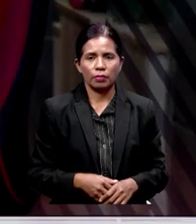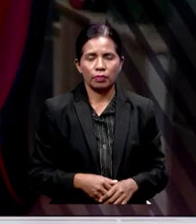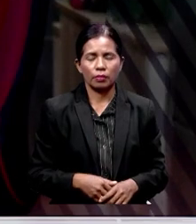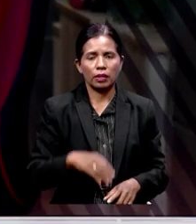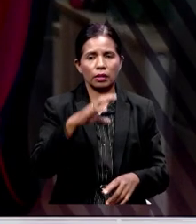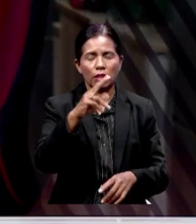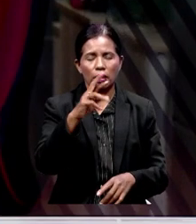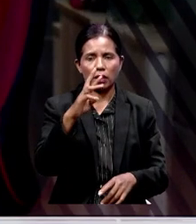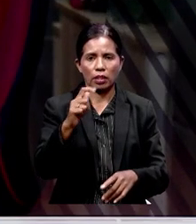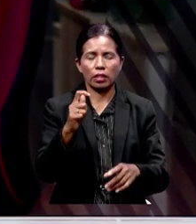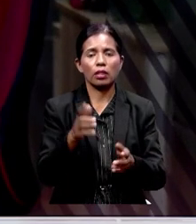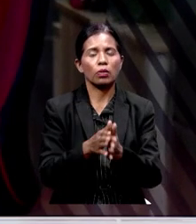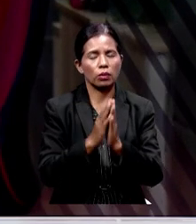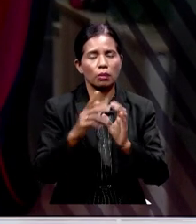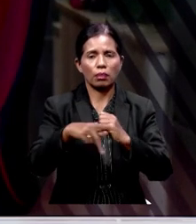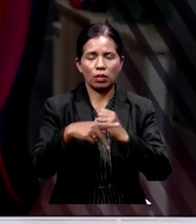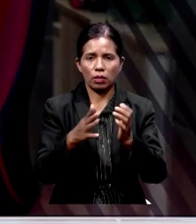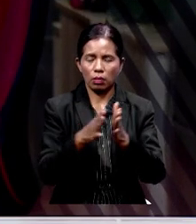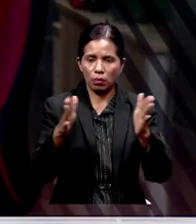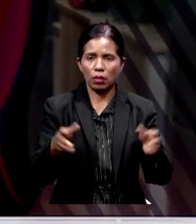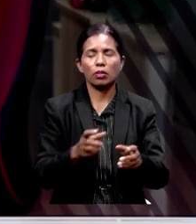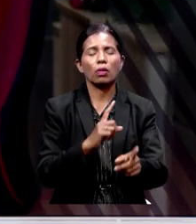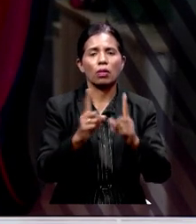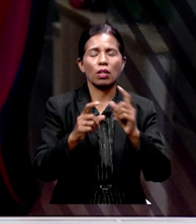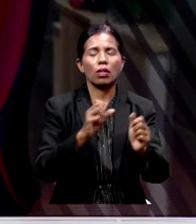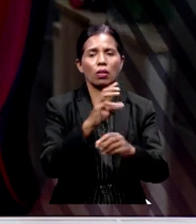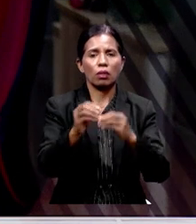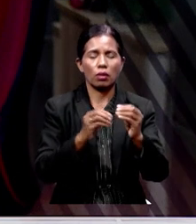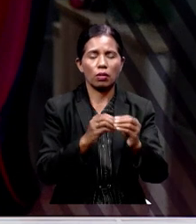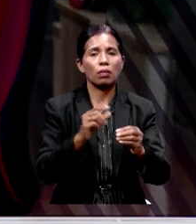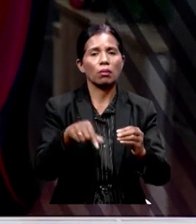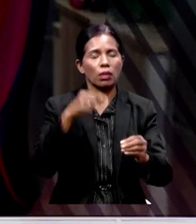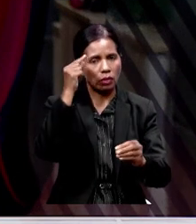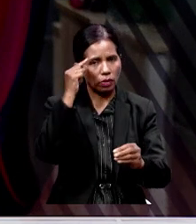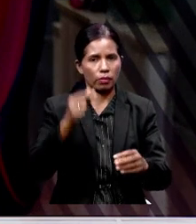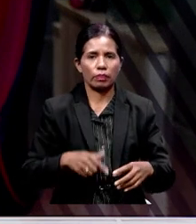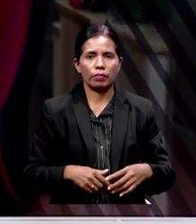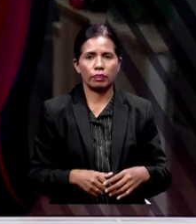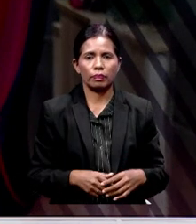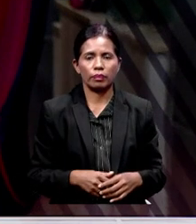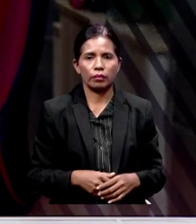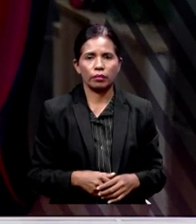CNRT russo bancar a posição na torrala crítica construtiva para o governo.